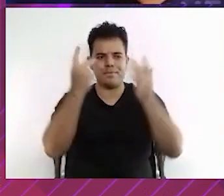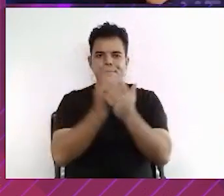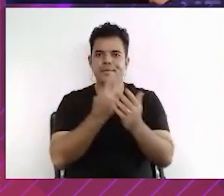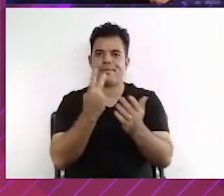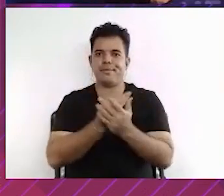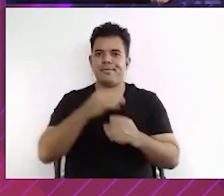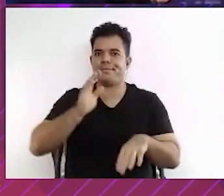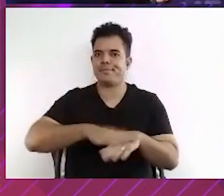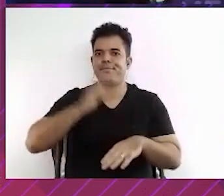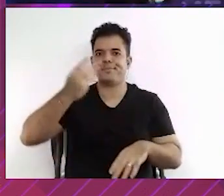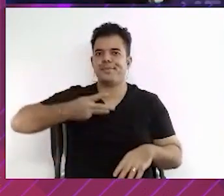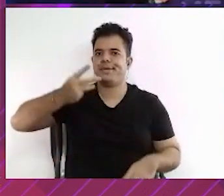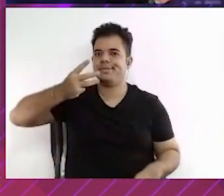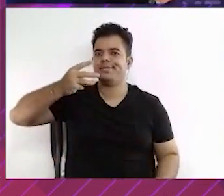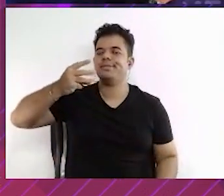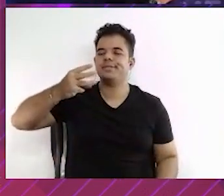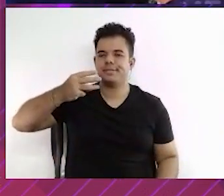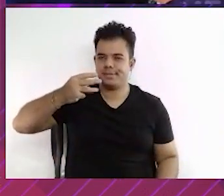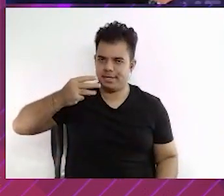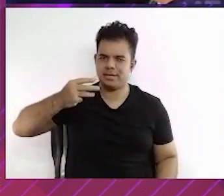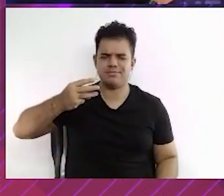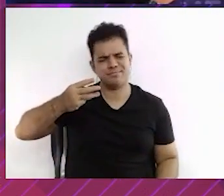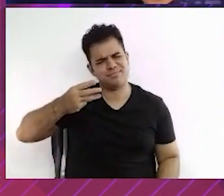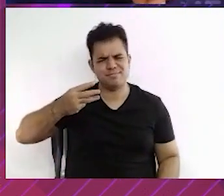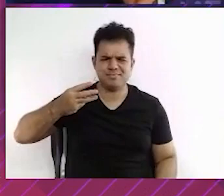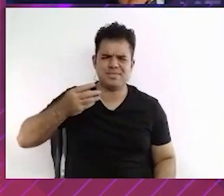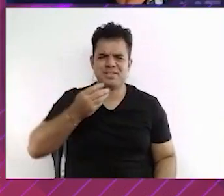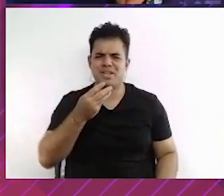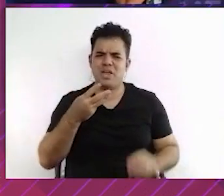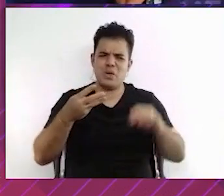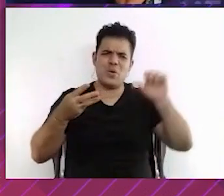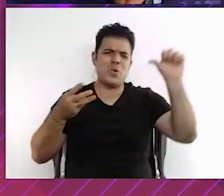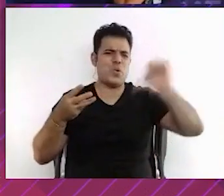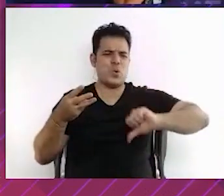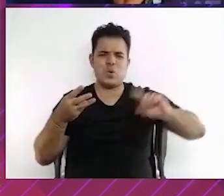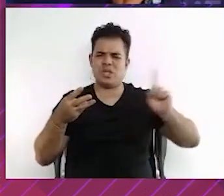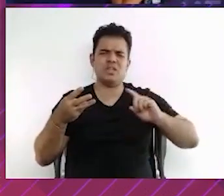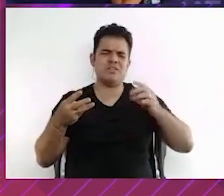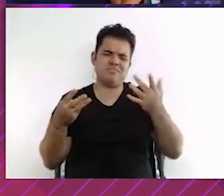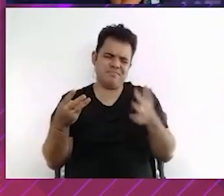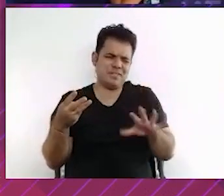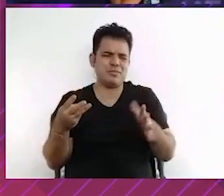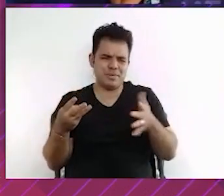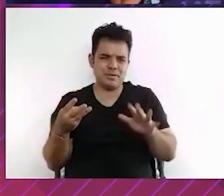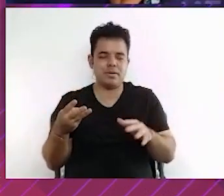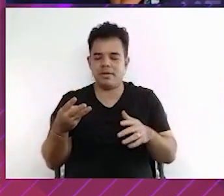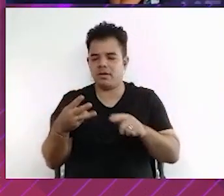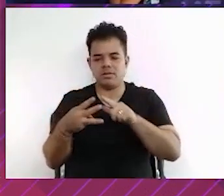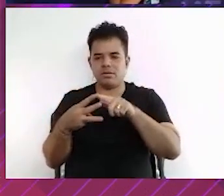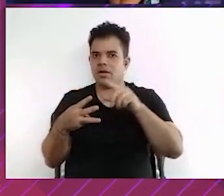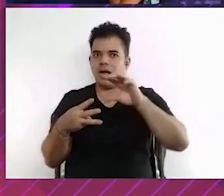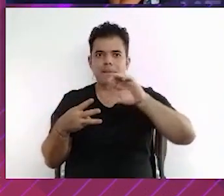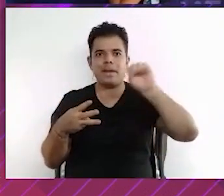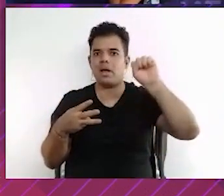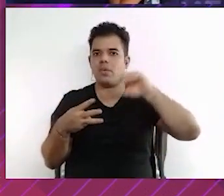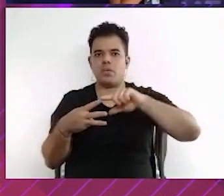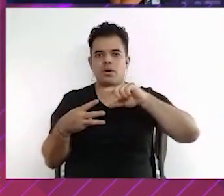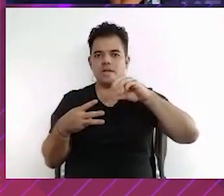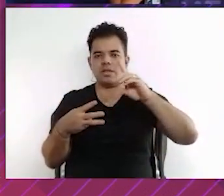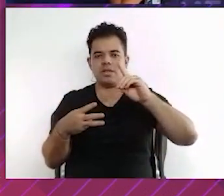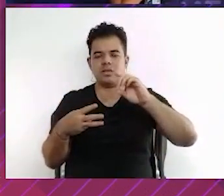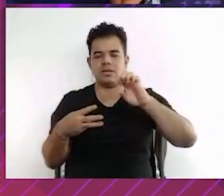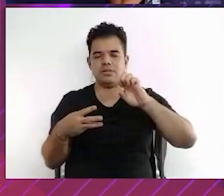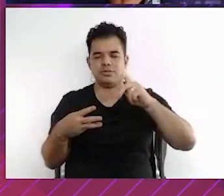Mas na mediana não ficou tão ruim até. Só que o vencedor foi mesmo o DPR, foi o